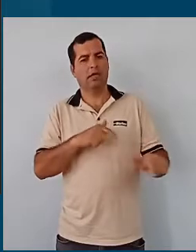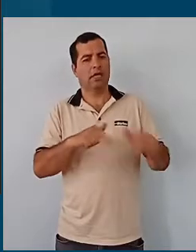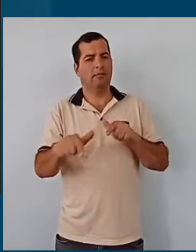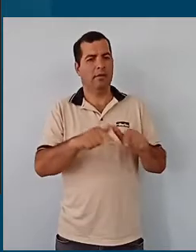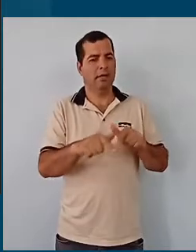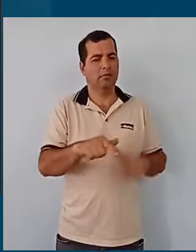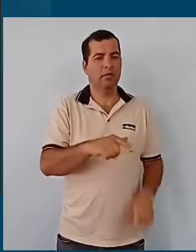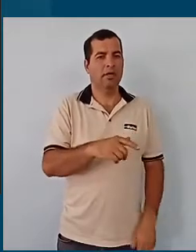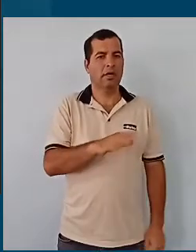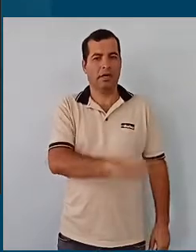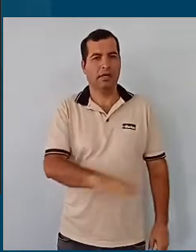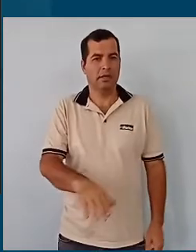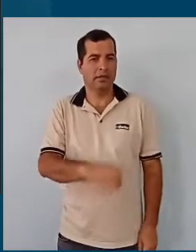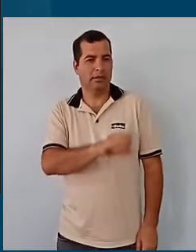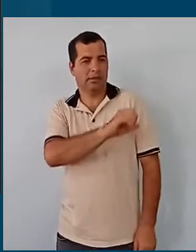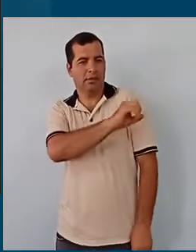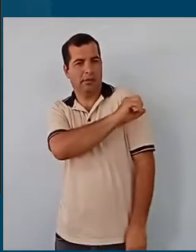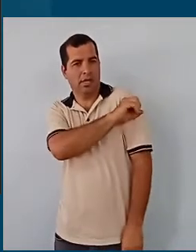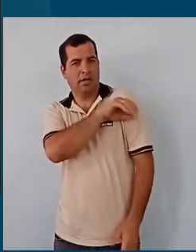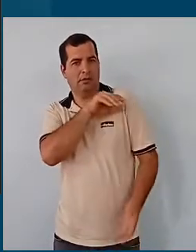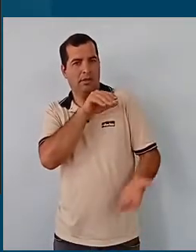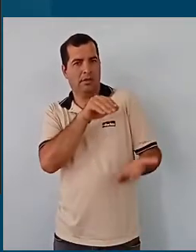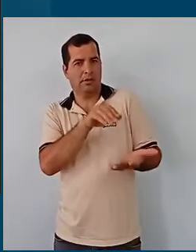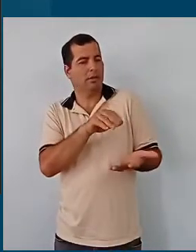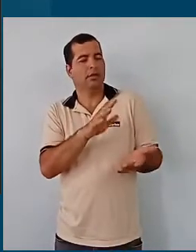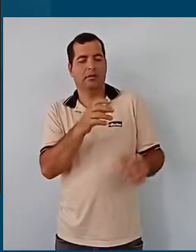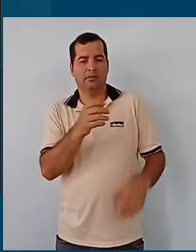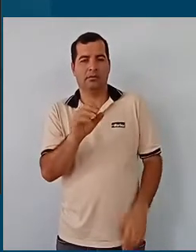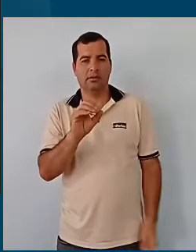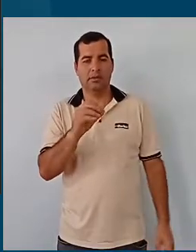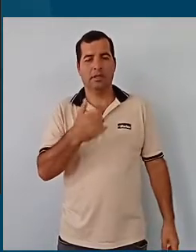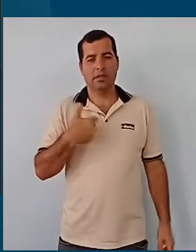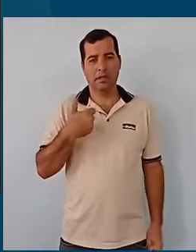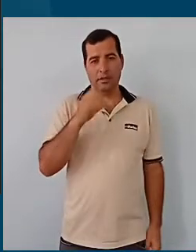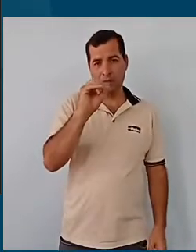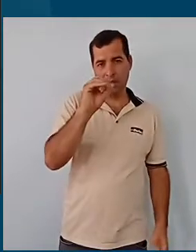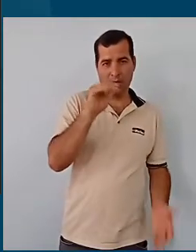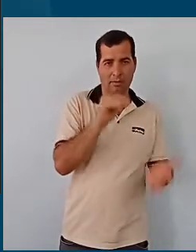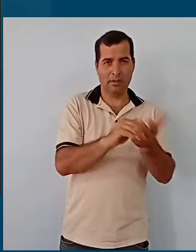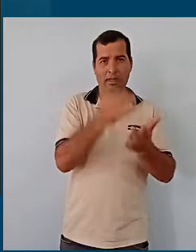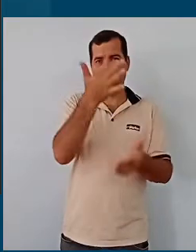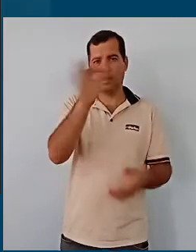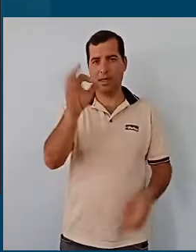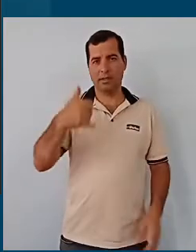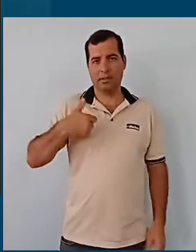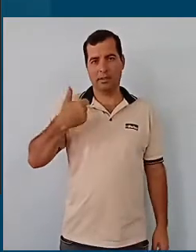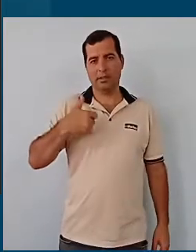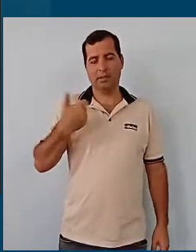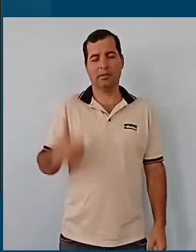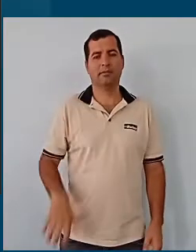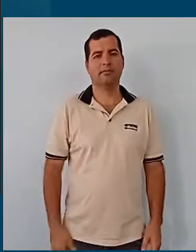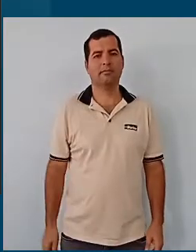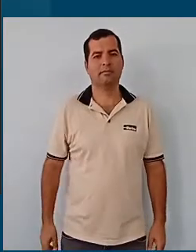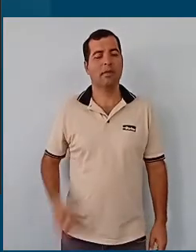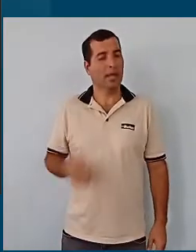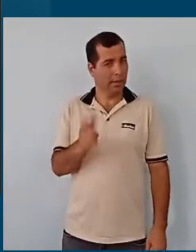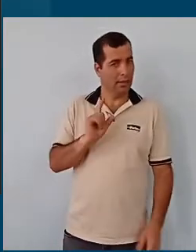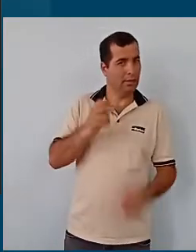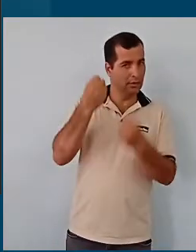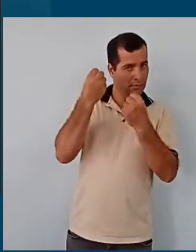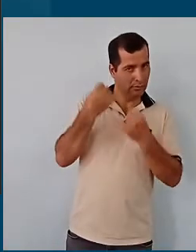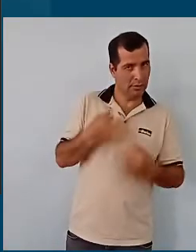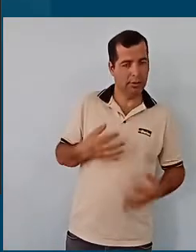crianças de 0 a 10 anos. Né? Ela, como estava nos dizendo até agora há pouco, né, um pouquinho antes de começar aqui a